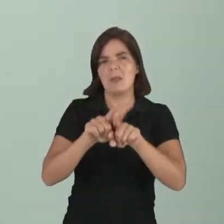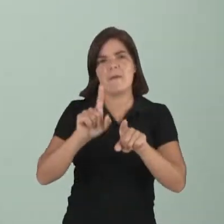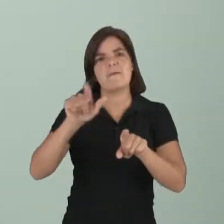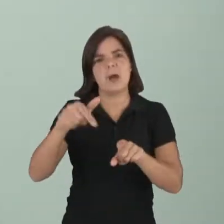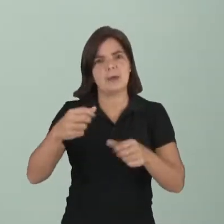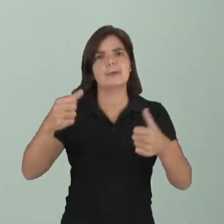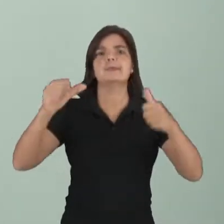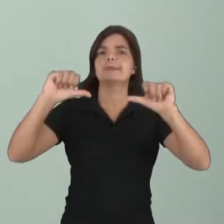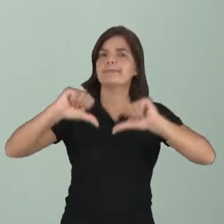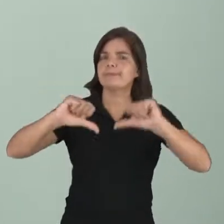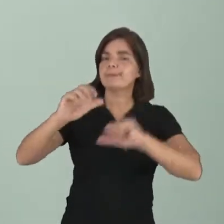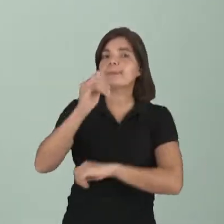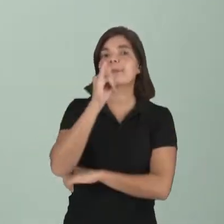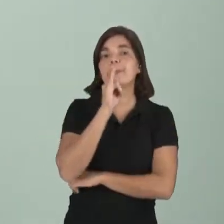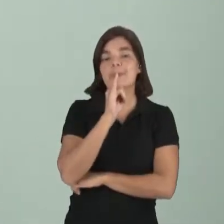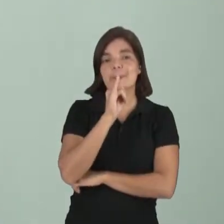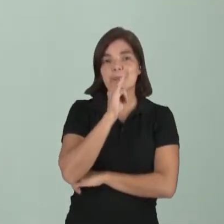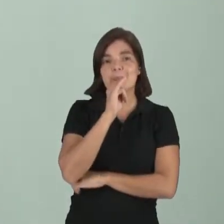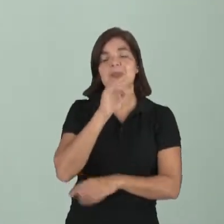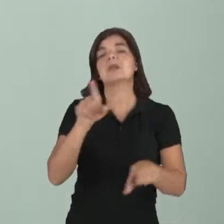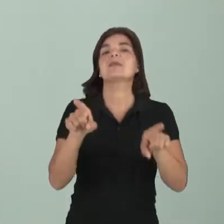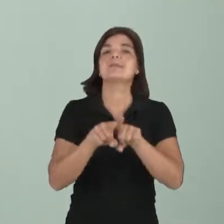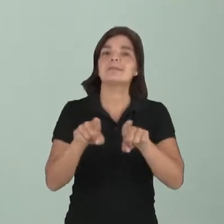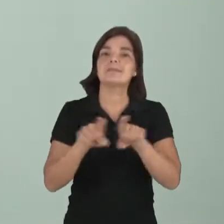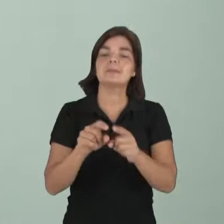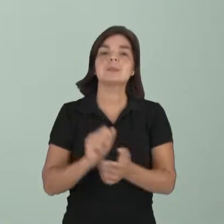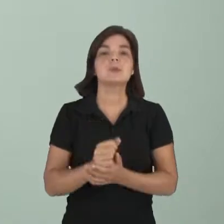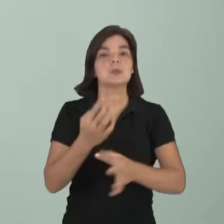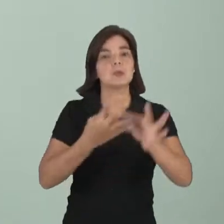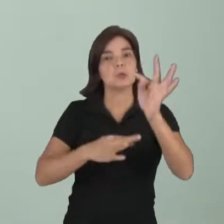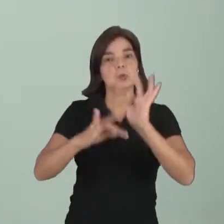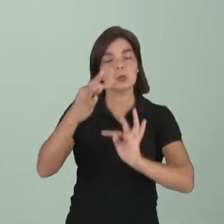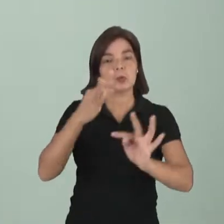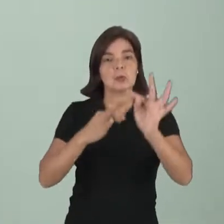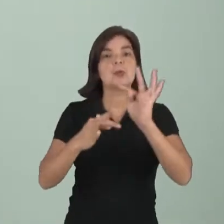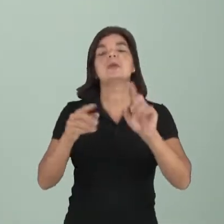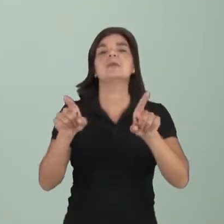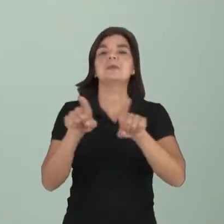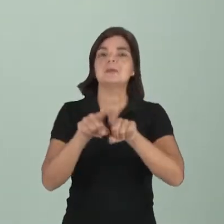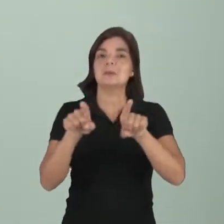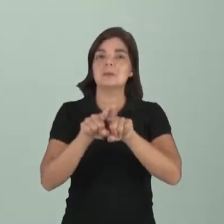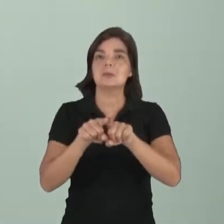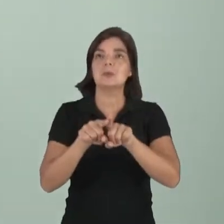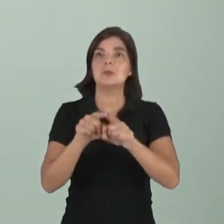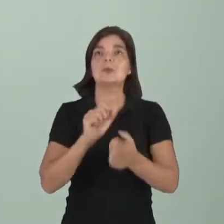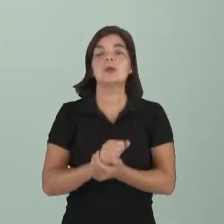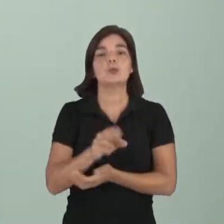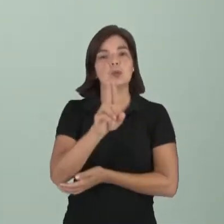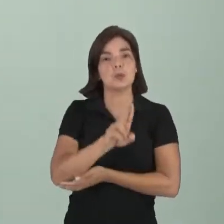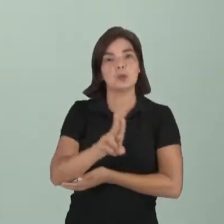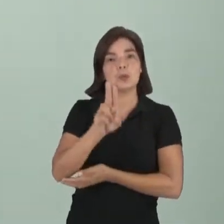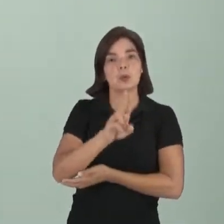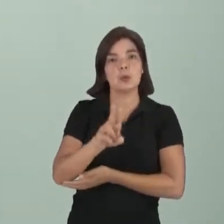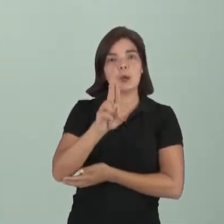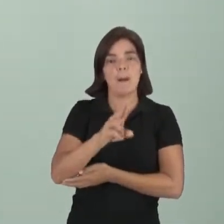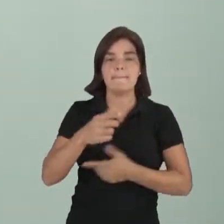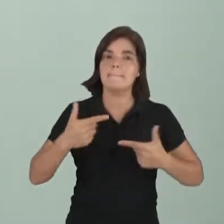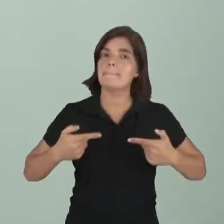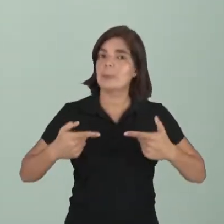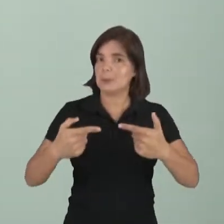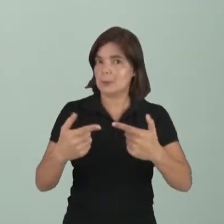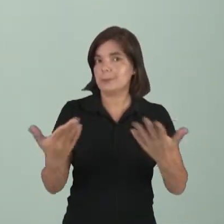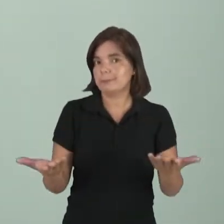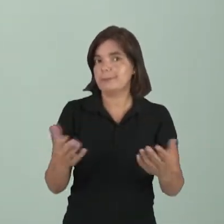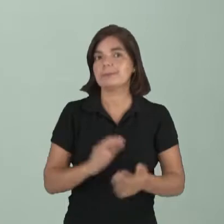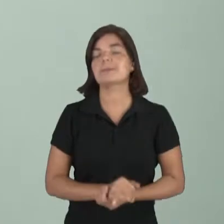pontos negativos, como, por exemplo, essa questão da tecnologia ter sido utilizada para a guerra,